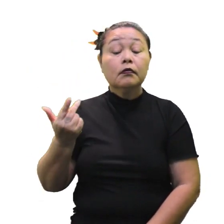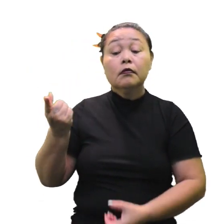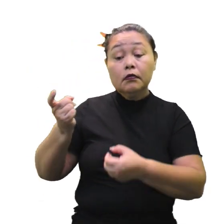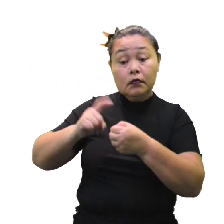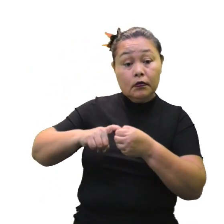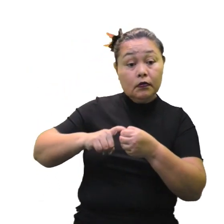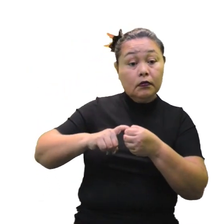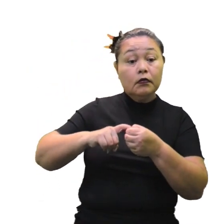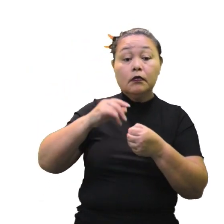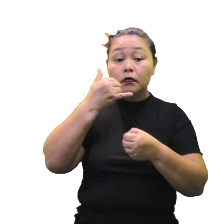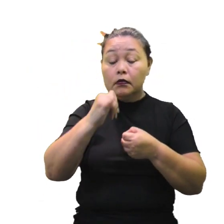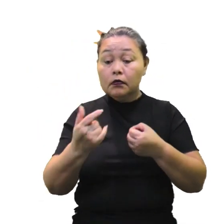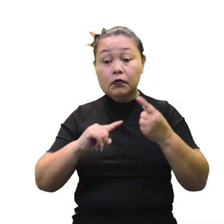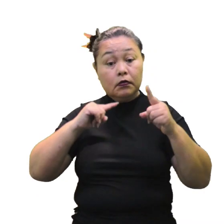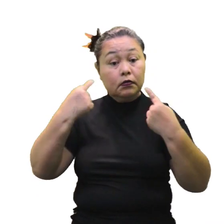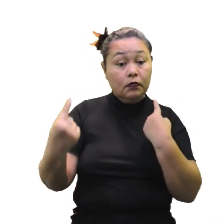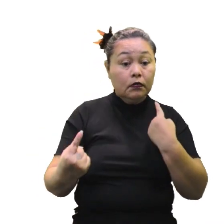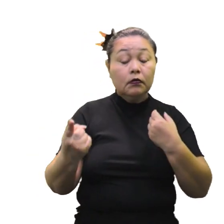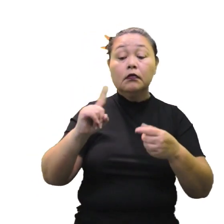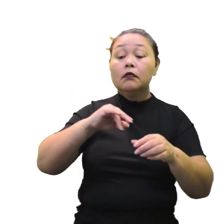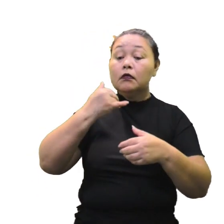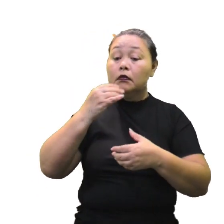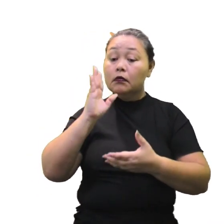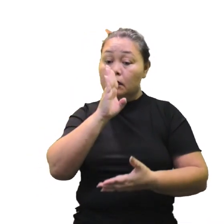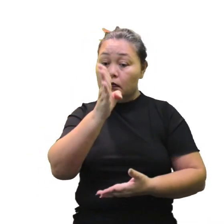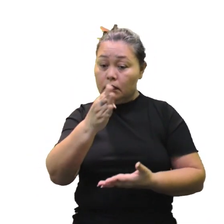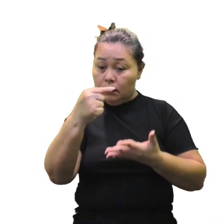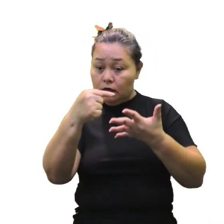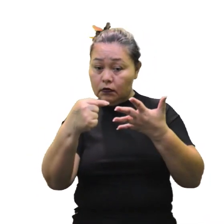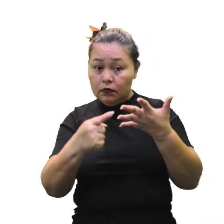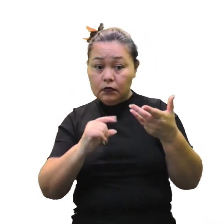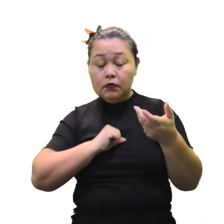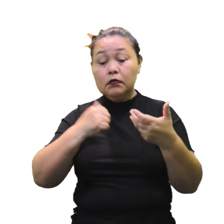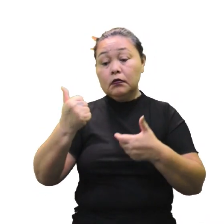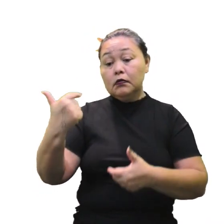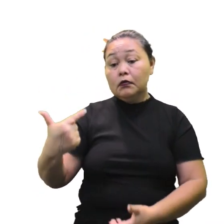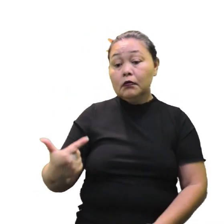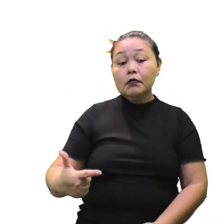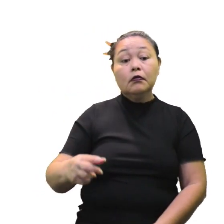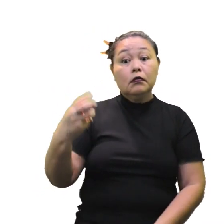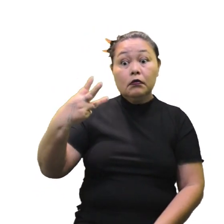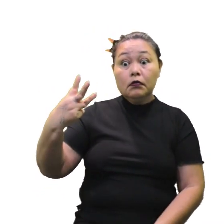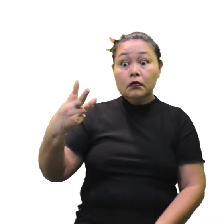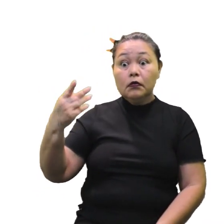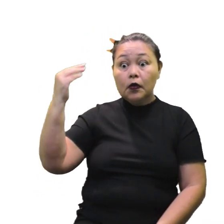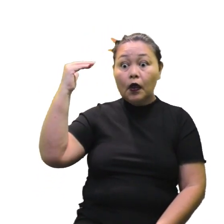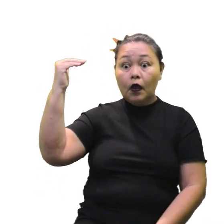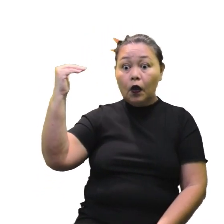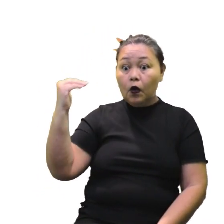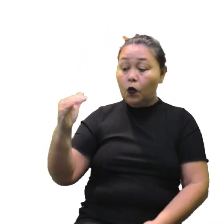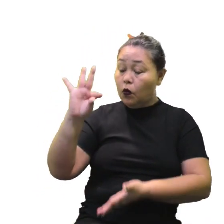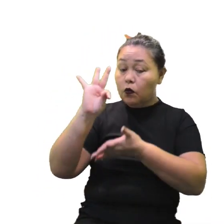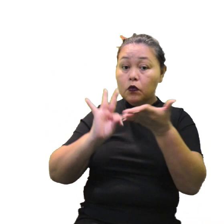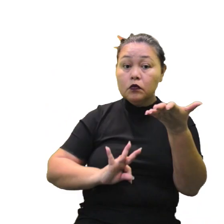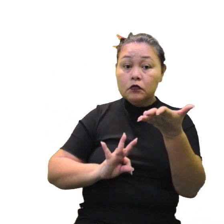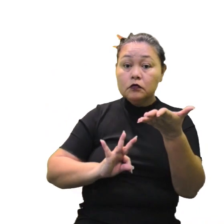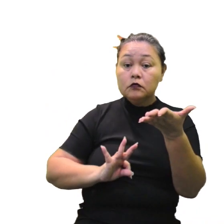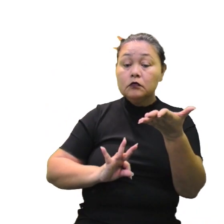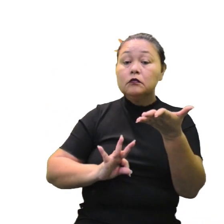energia renovável, energia alternativa, energia convencional, primária ou terciária. Olha o texto que fala.